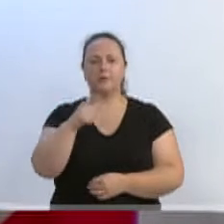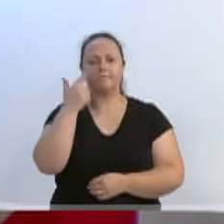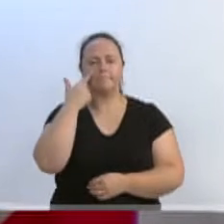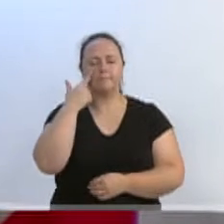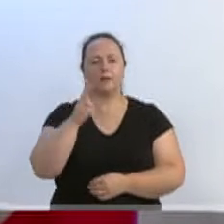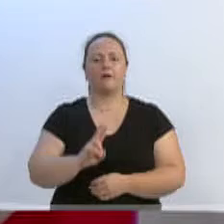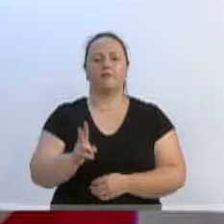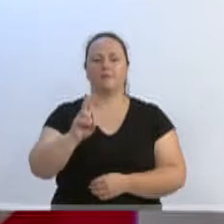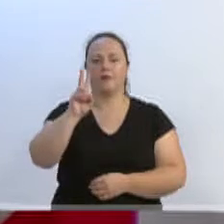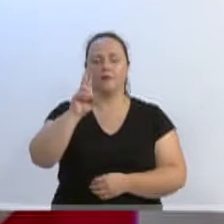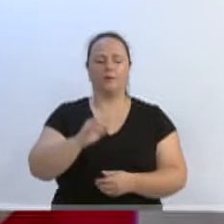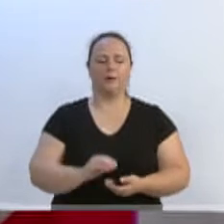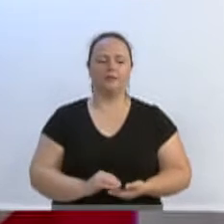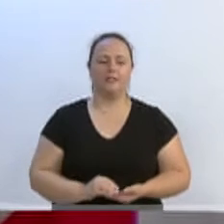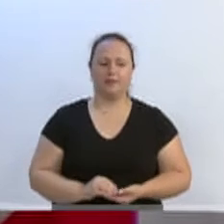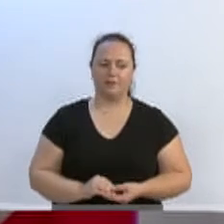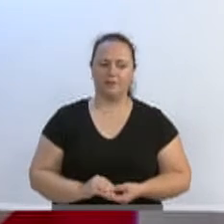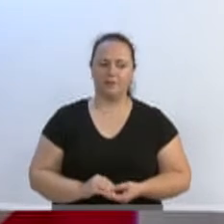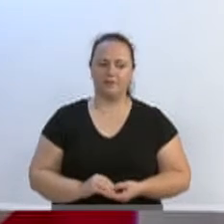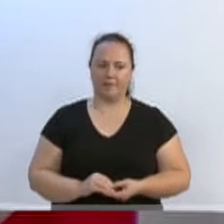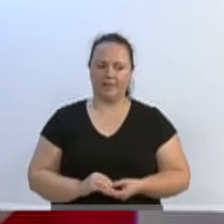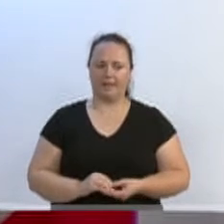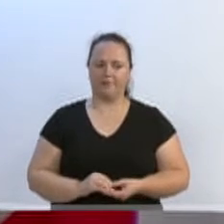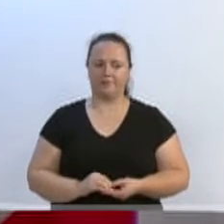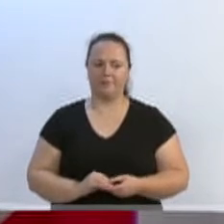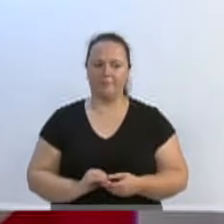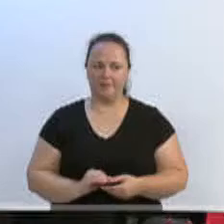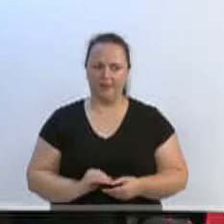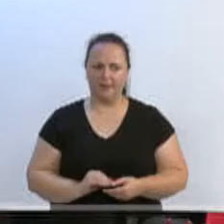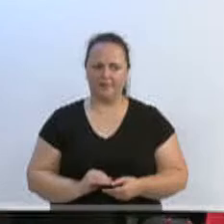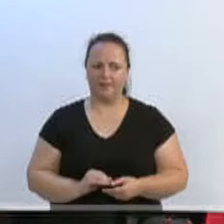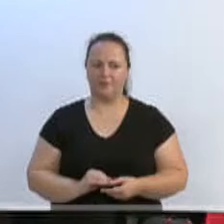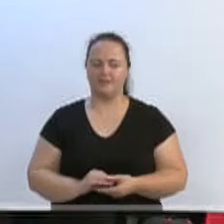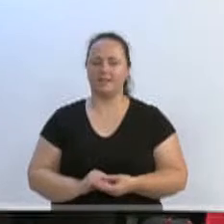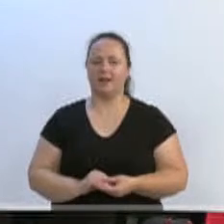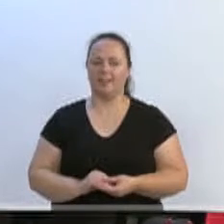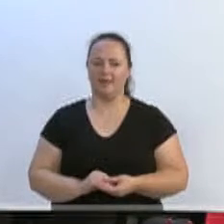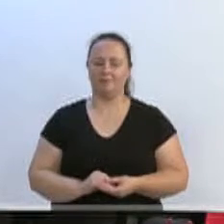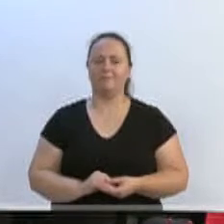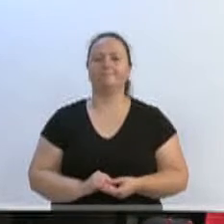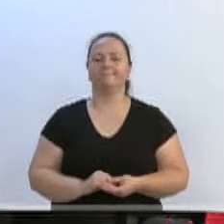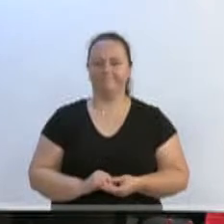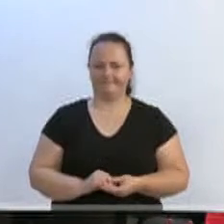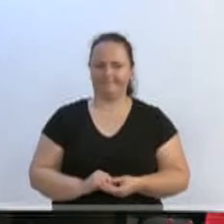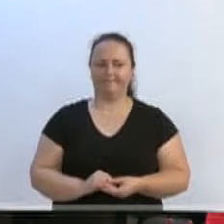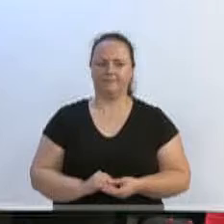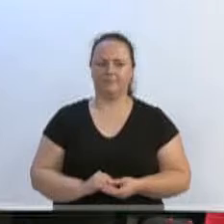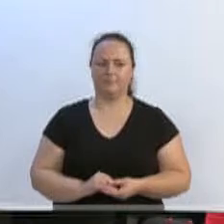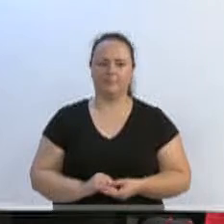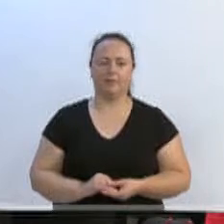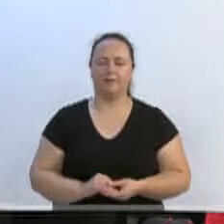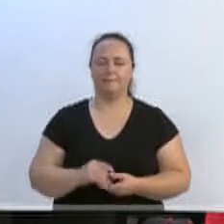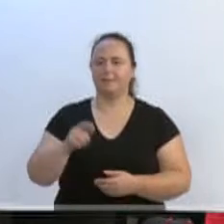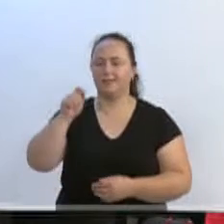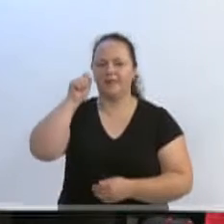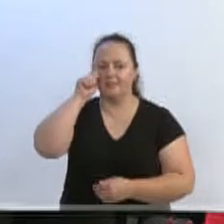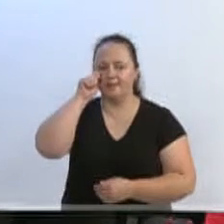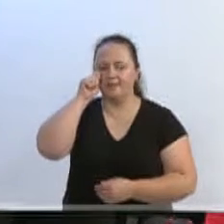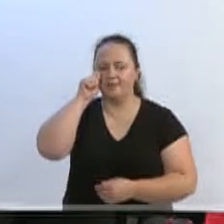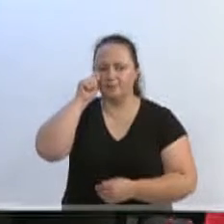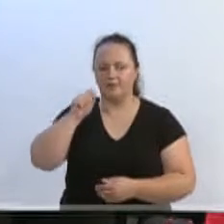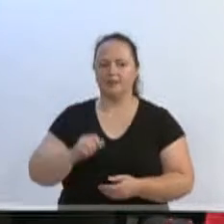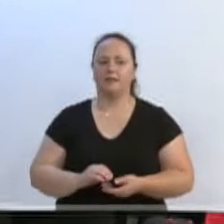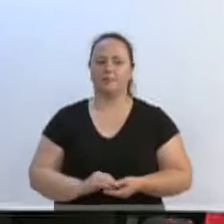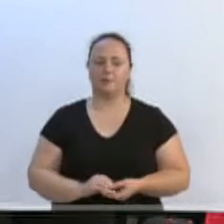vereador presidente não consegue mais dois minutos para terminar meu filho dormir mais dois minutos em função da parte mais um minuto da mesa